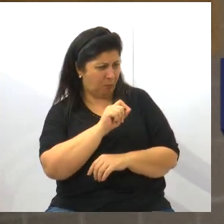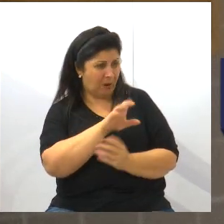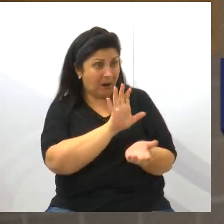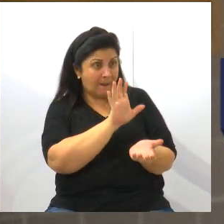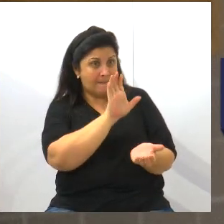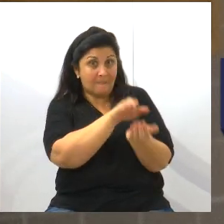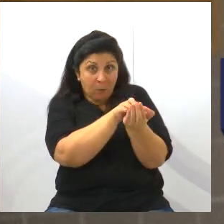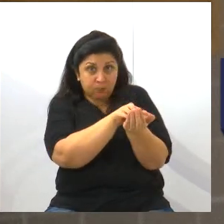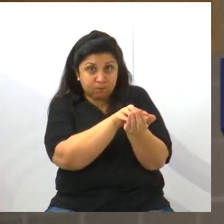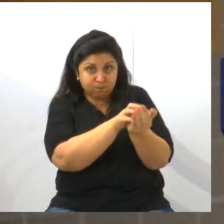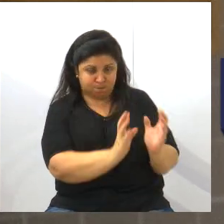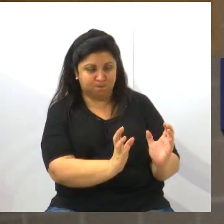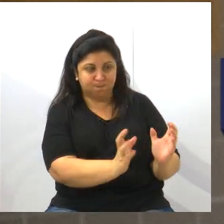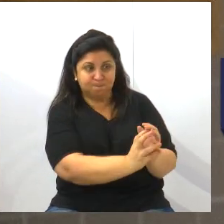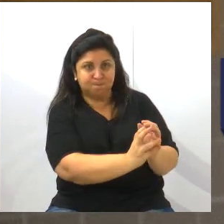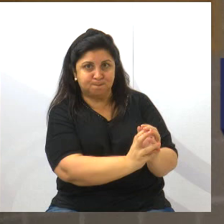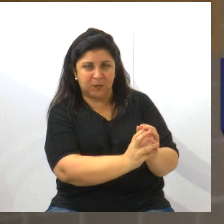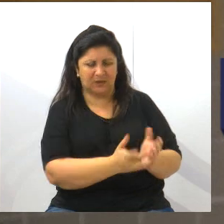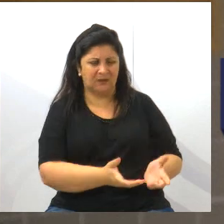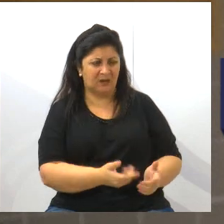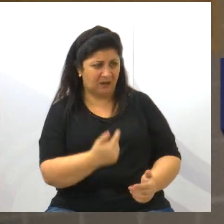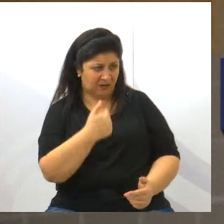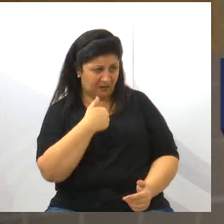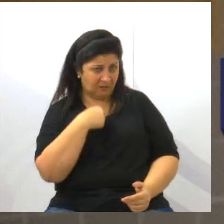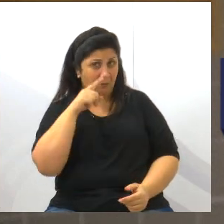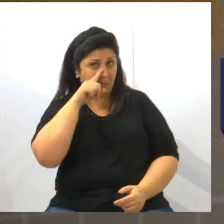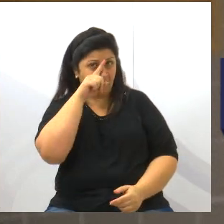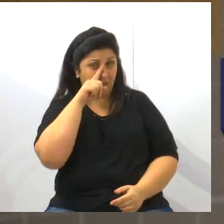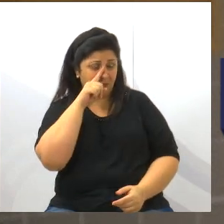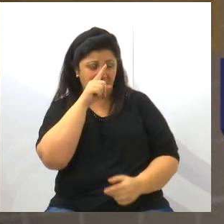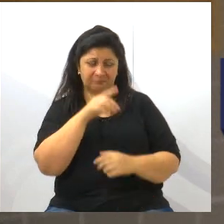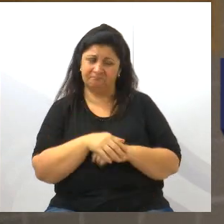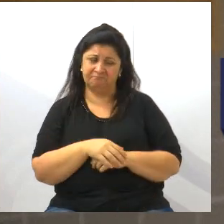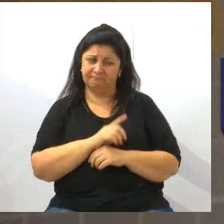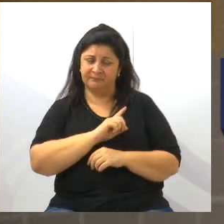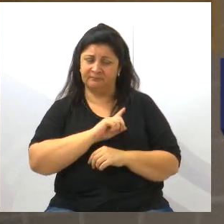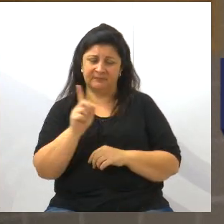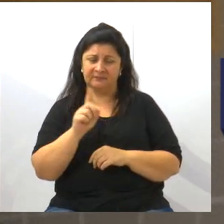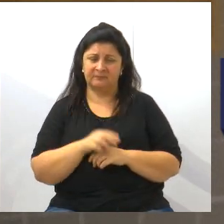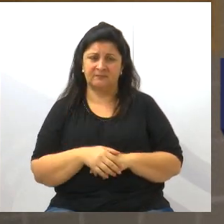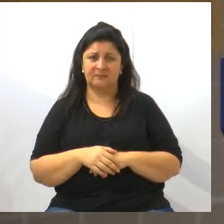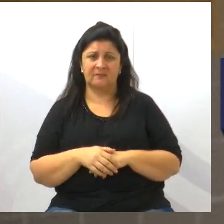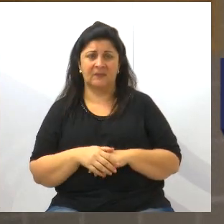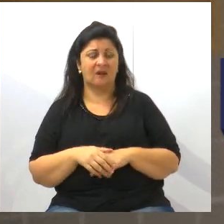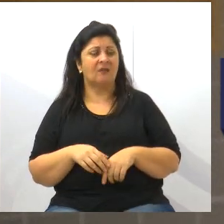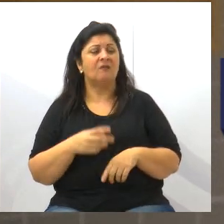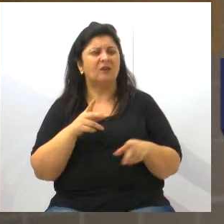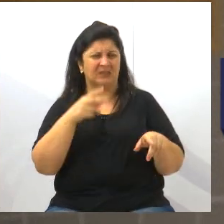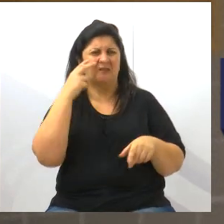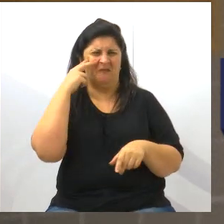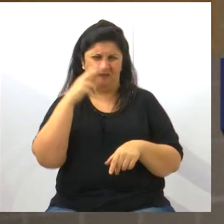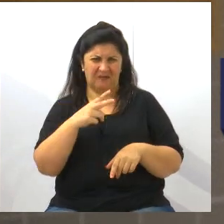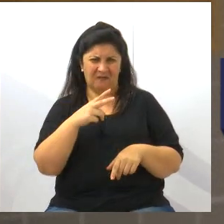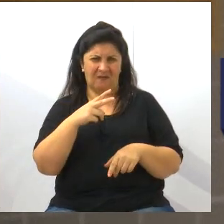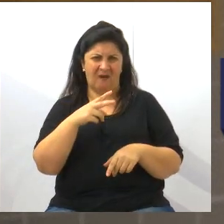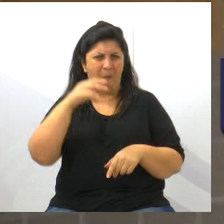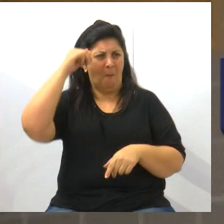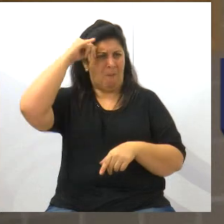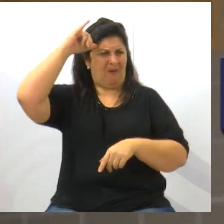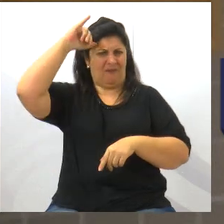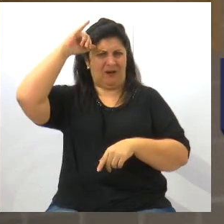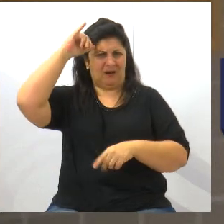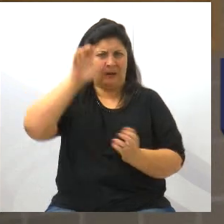ratoeira? Por acaso estou em perigo? Eu acho que não. Quando você viu uma vaca presa numa